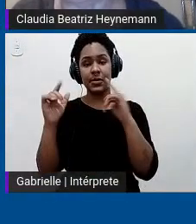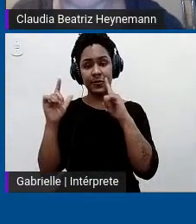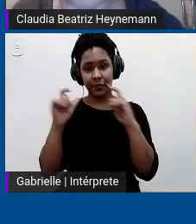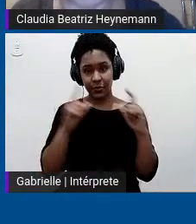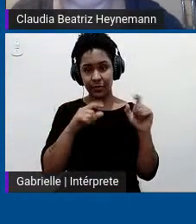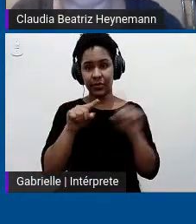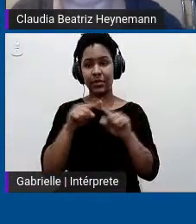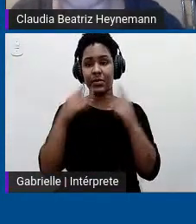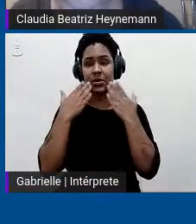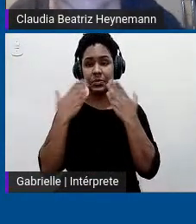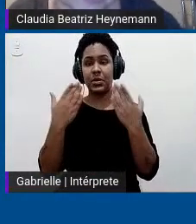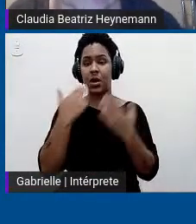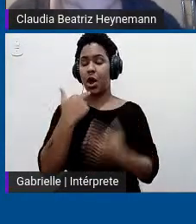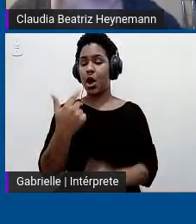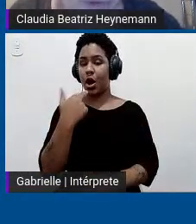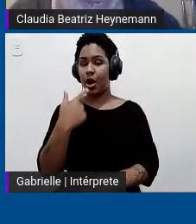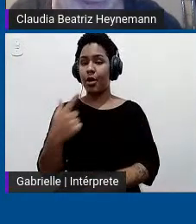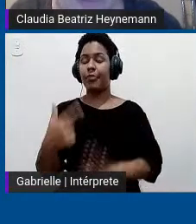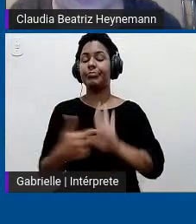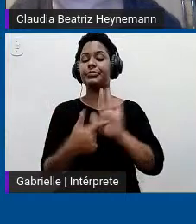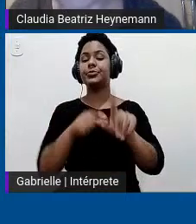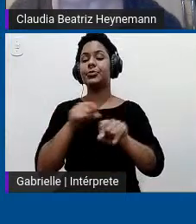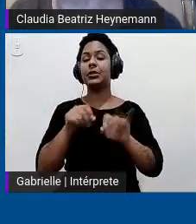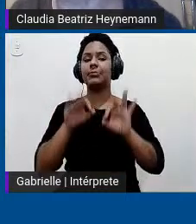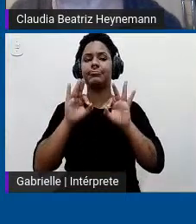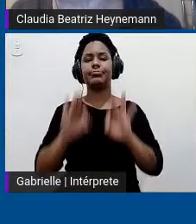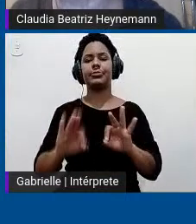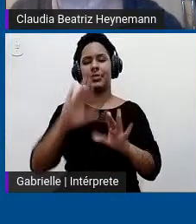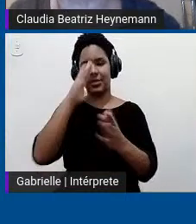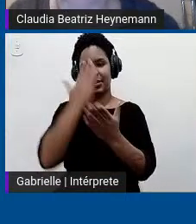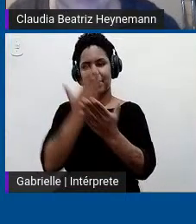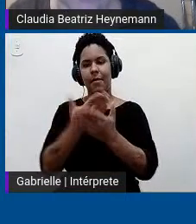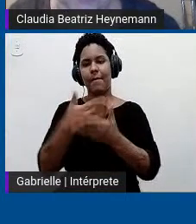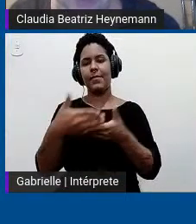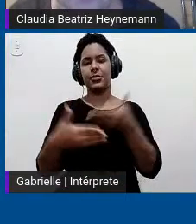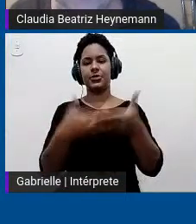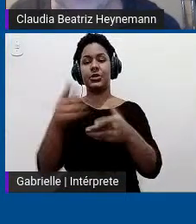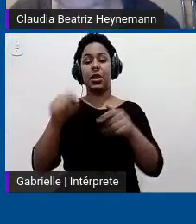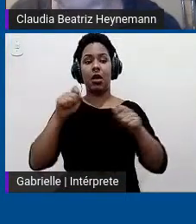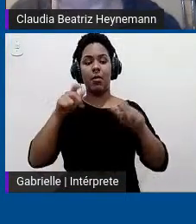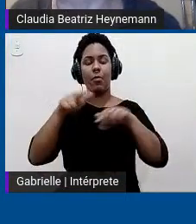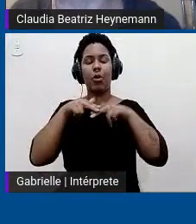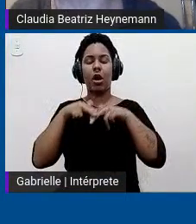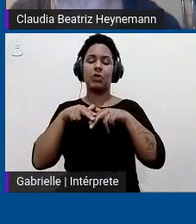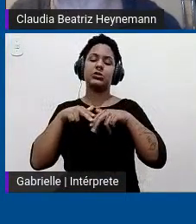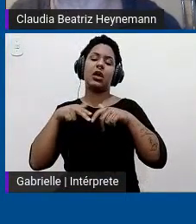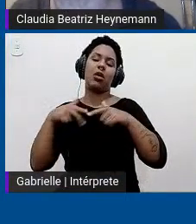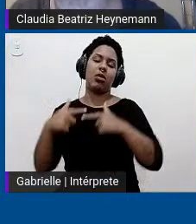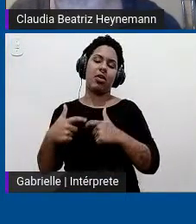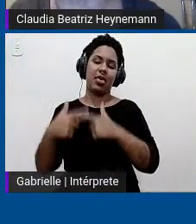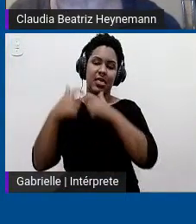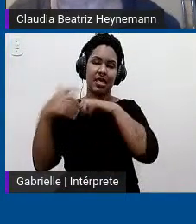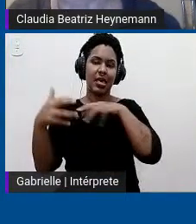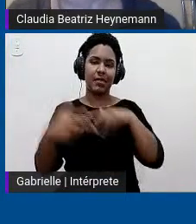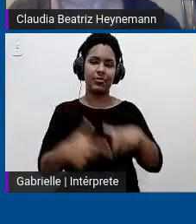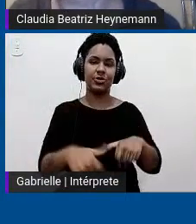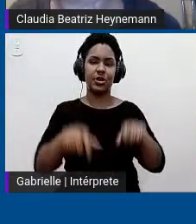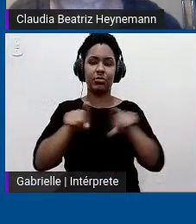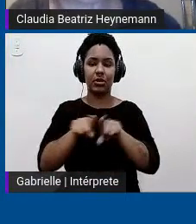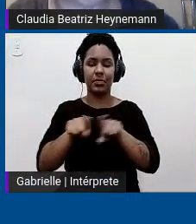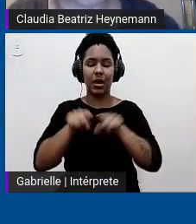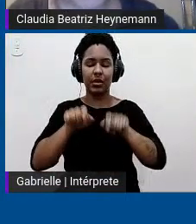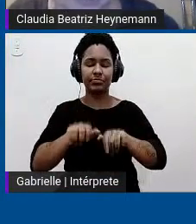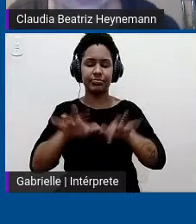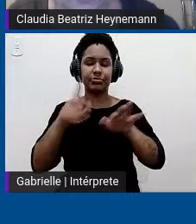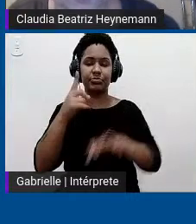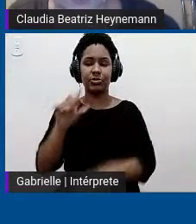se identifica, então, com a sólida crença no progresso, que seria abalada pela Guerra Mundial, pela epidemia de 1918, pelas